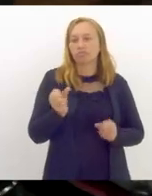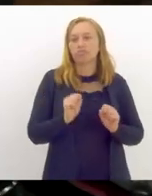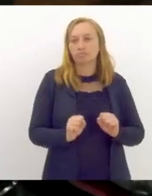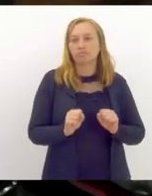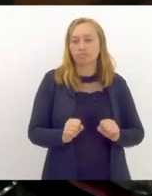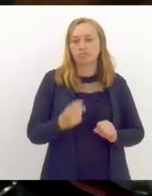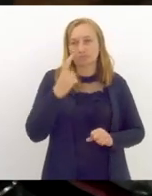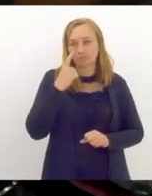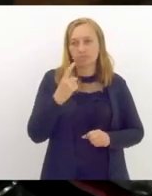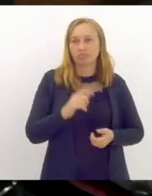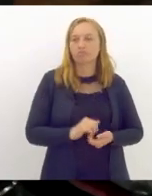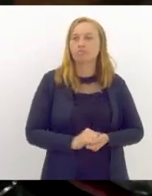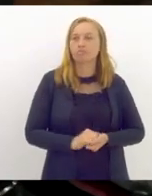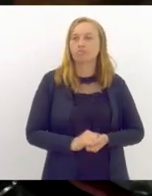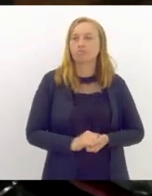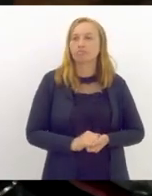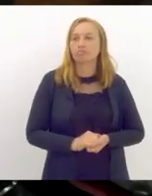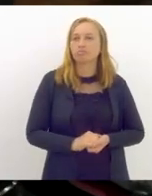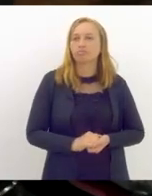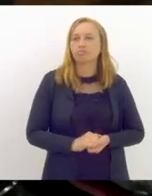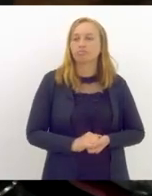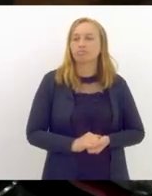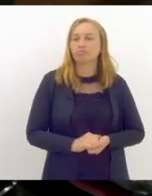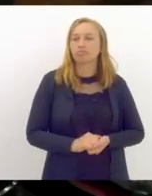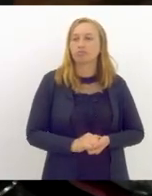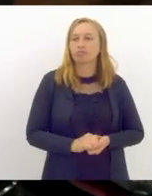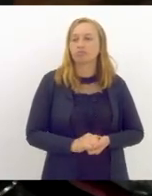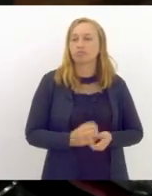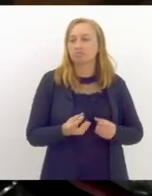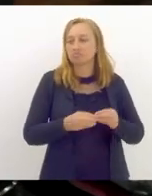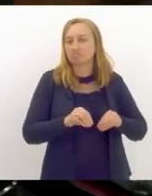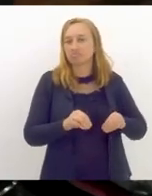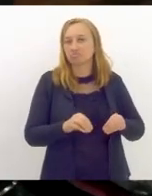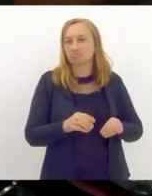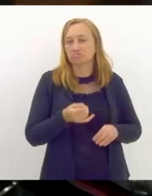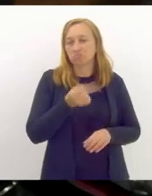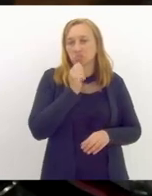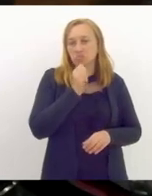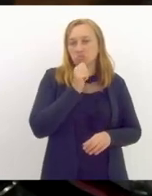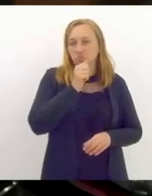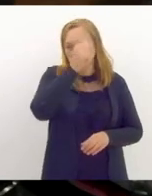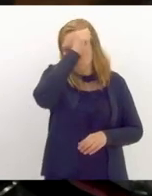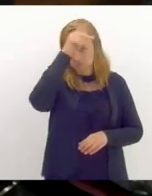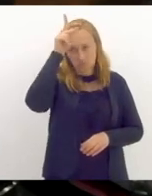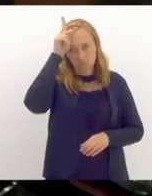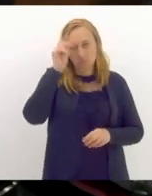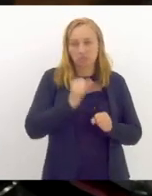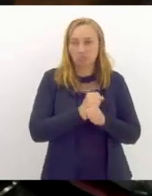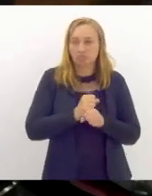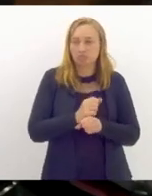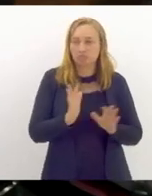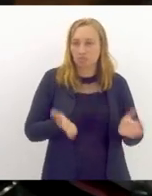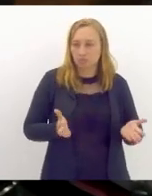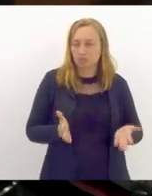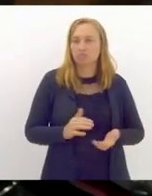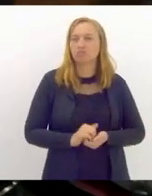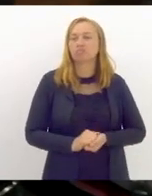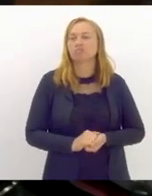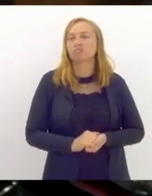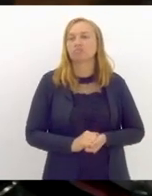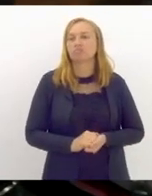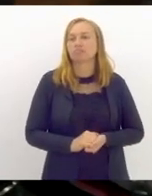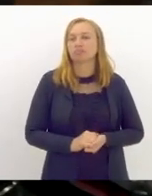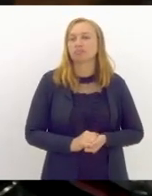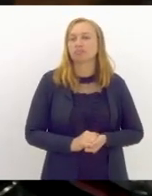reagir em 24 aqui estão afetarias contas de nenhum Prefeito nessa legislatura nesse mandato perdão nesse mandato de nós